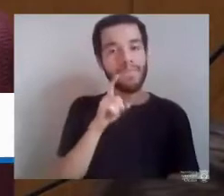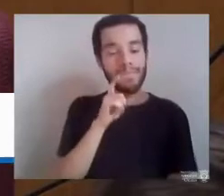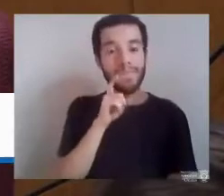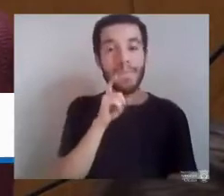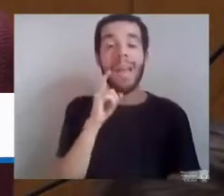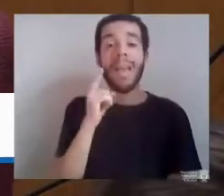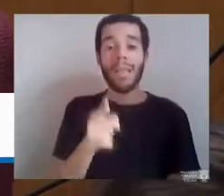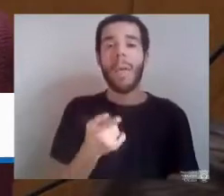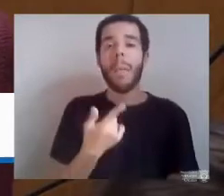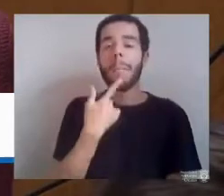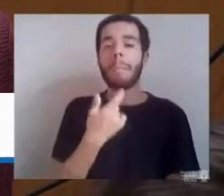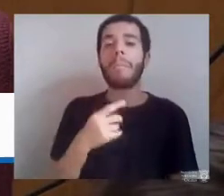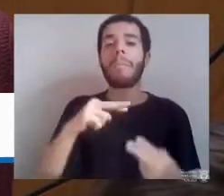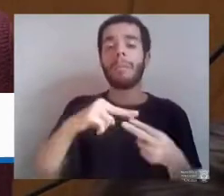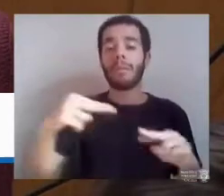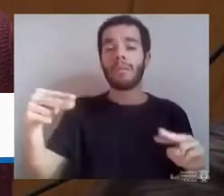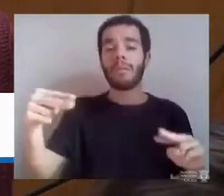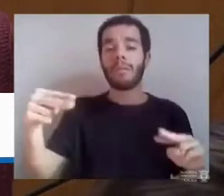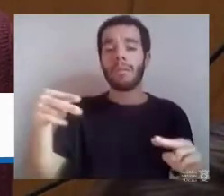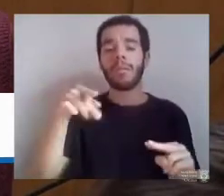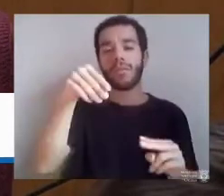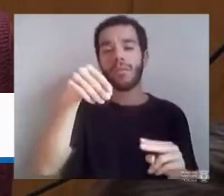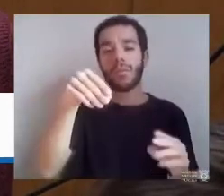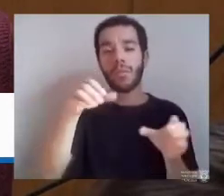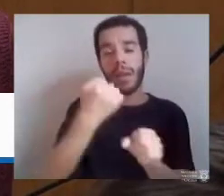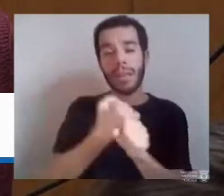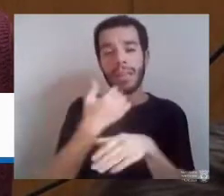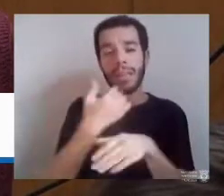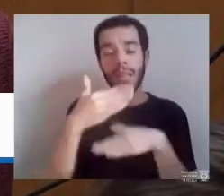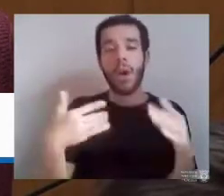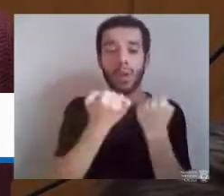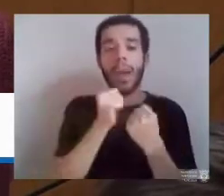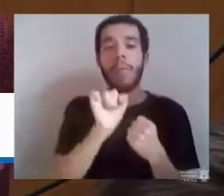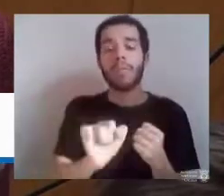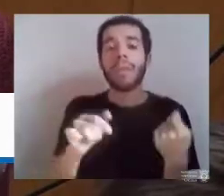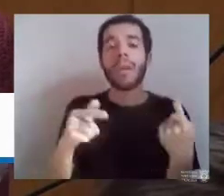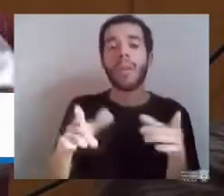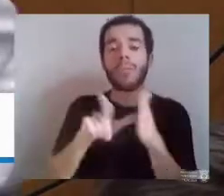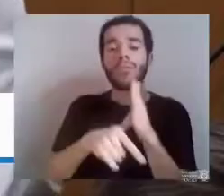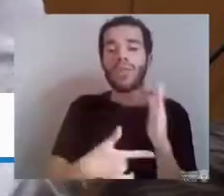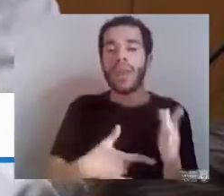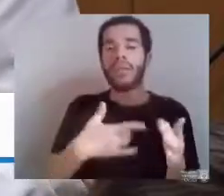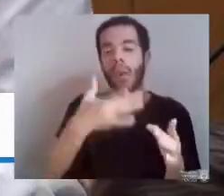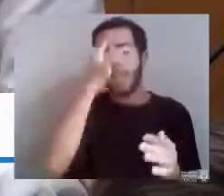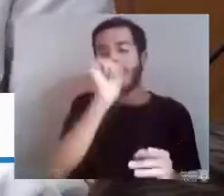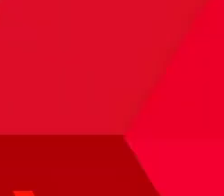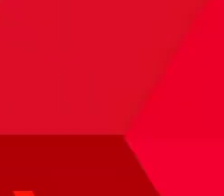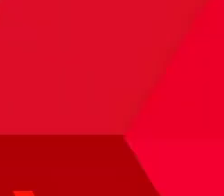Conselho Local da Ação Social se pronunciou sobre este projeto. Tenho dito. Obrigada.